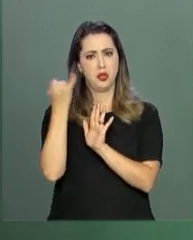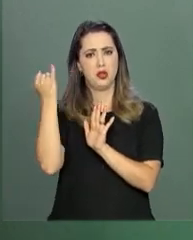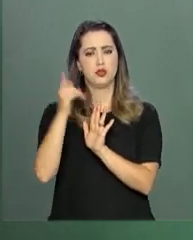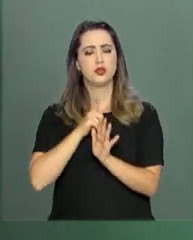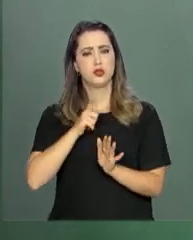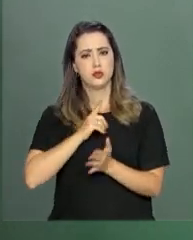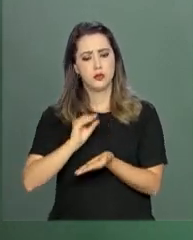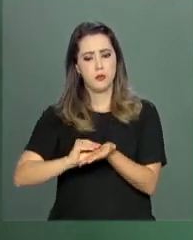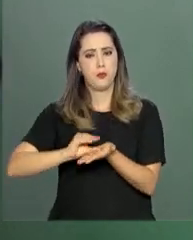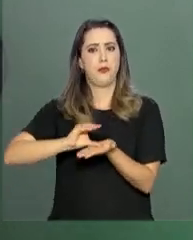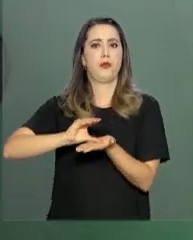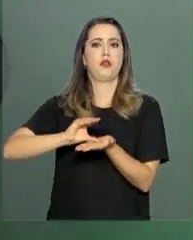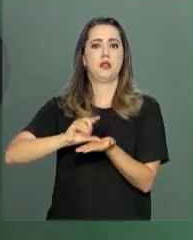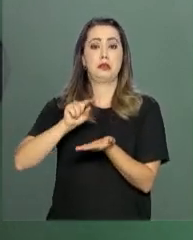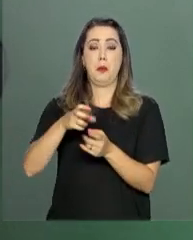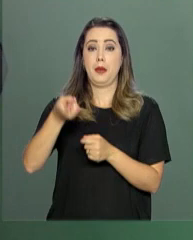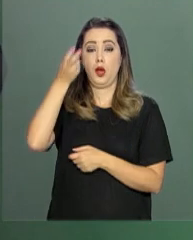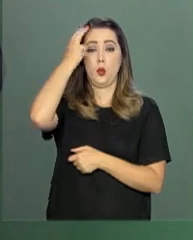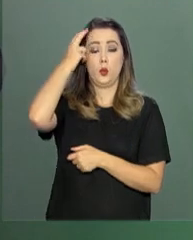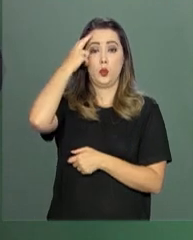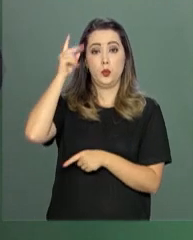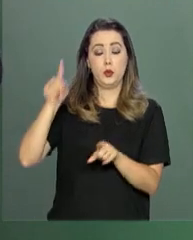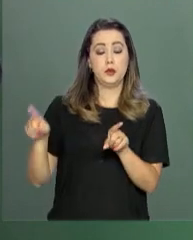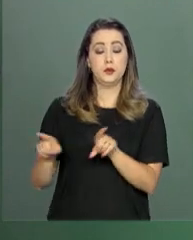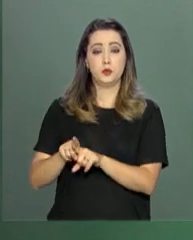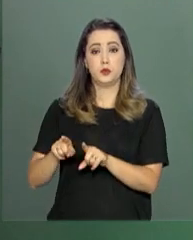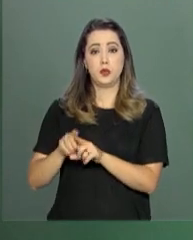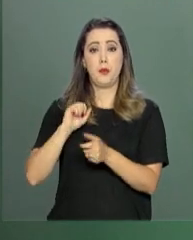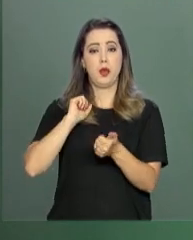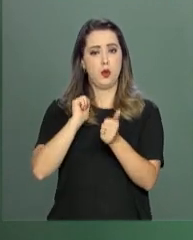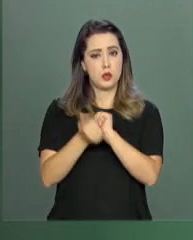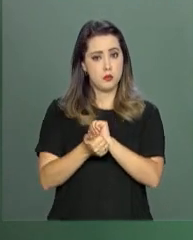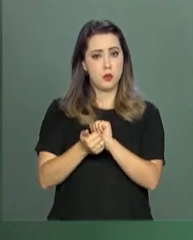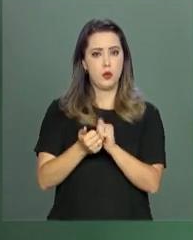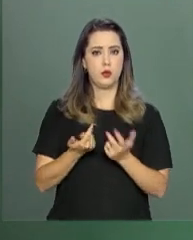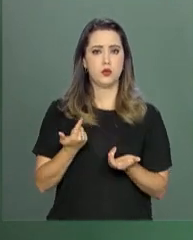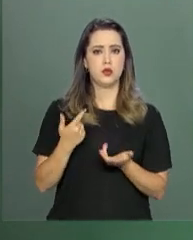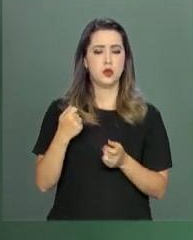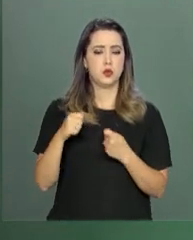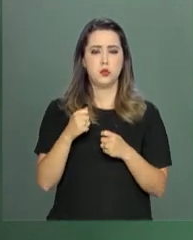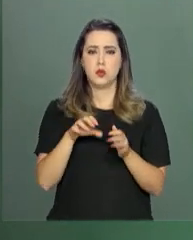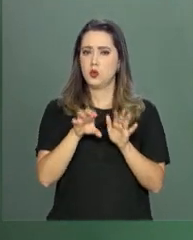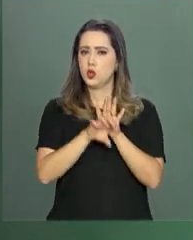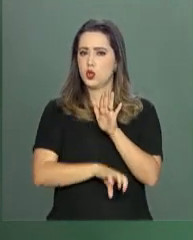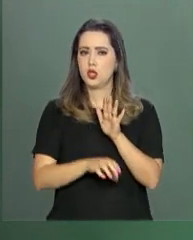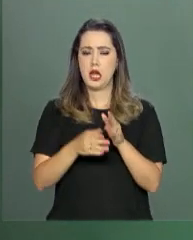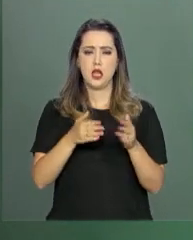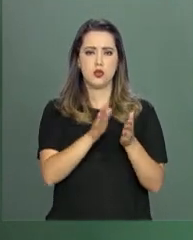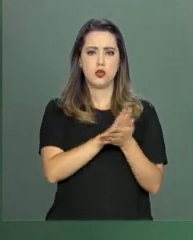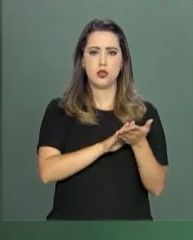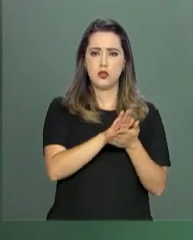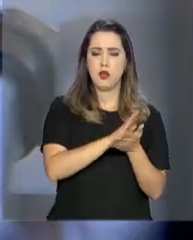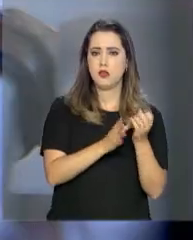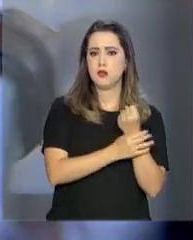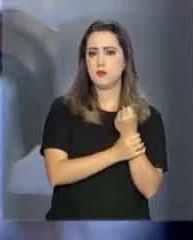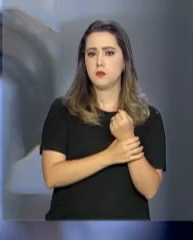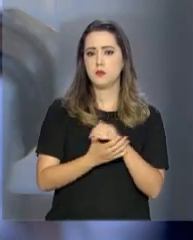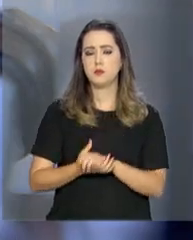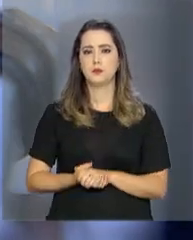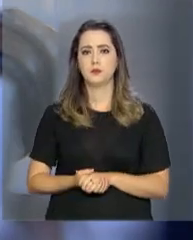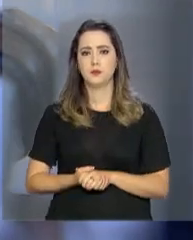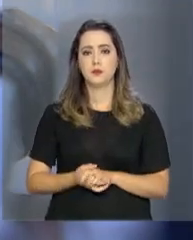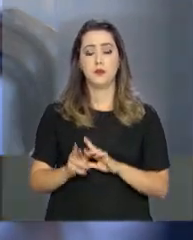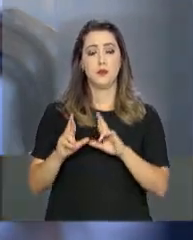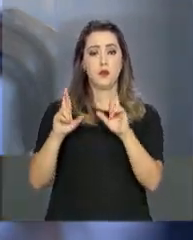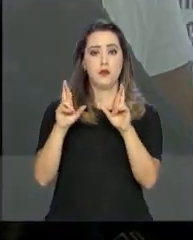substanciosas para a cultura, para o esporte, sem sacar as verbas da segurança. A expectativa